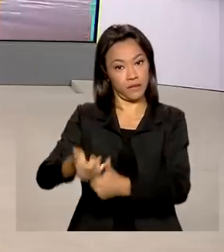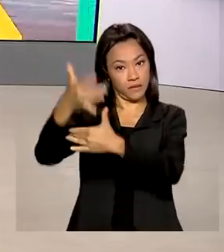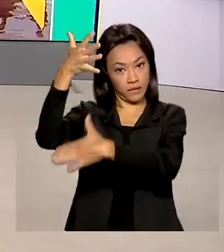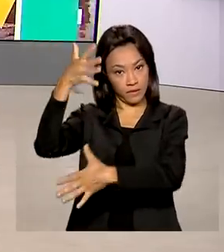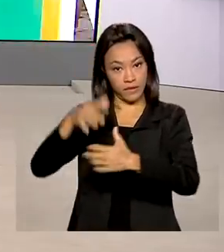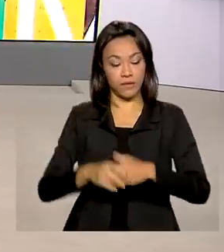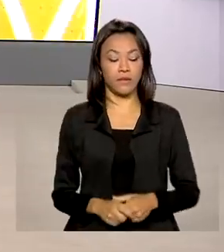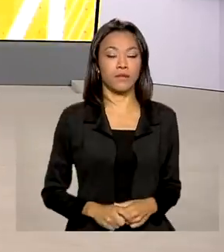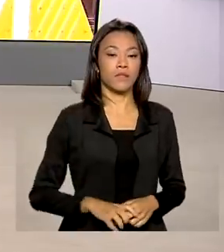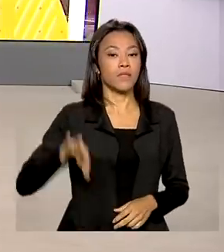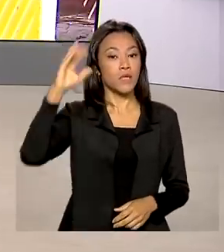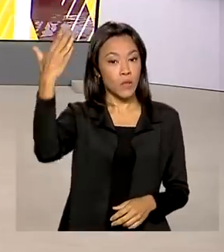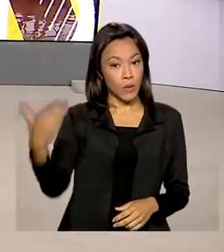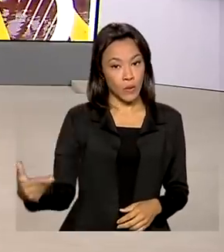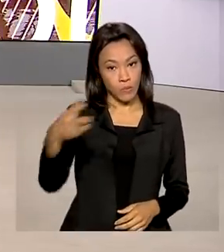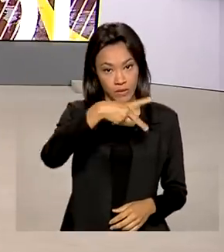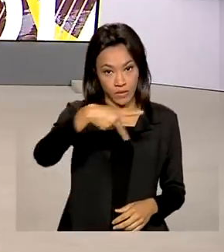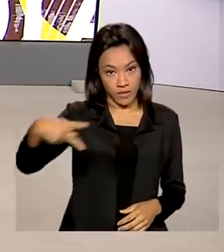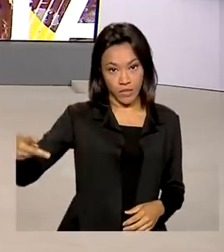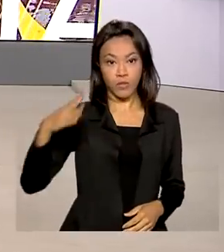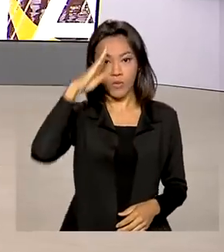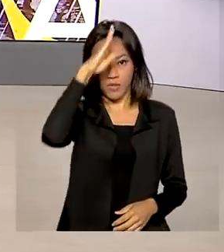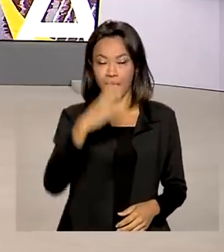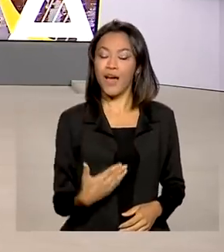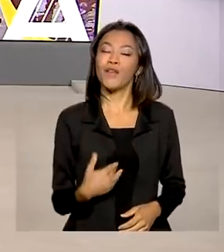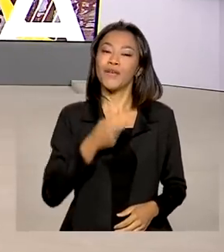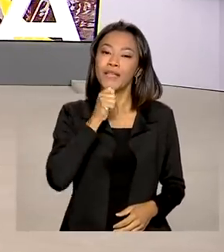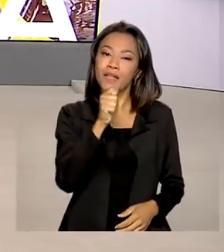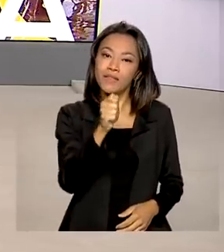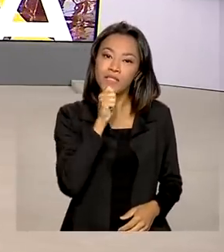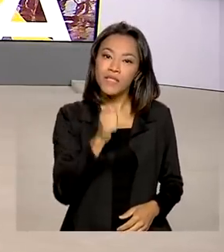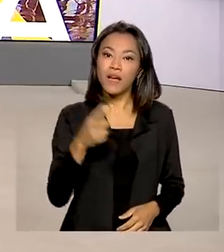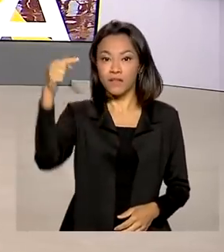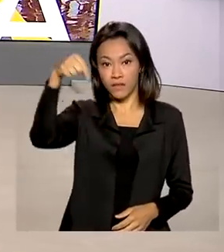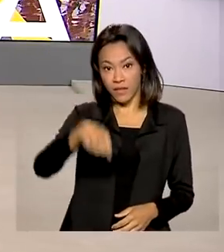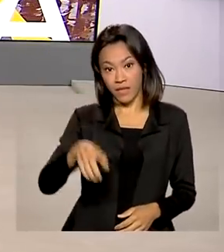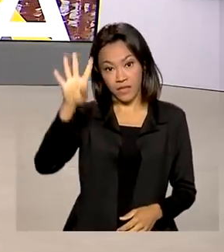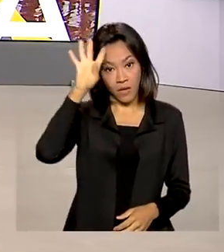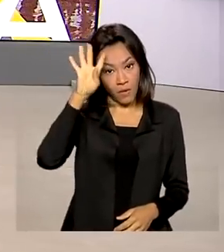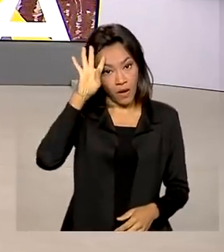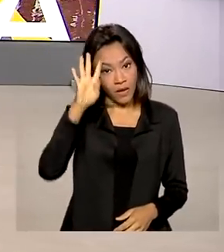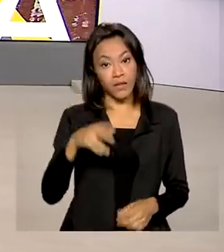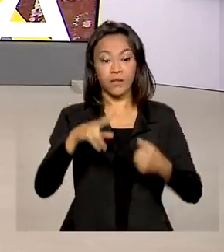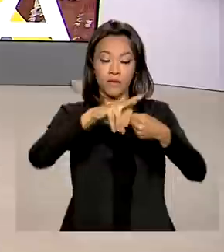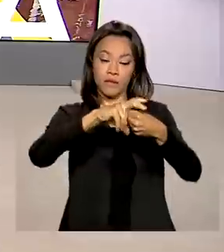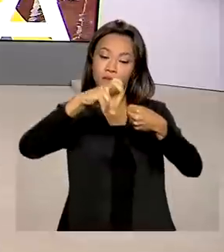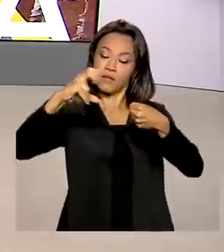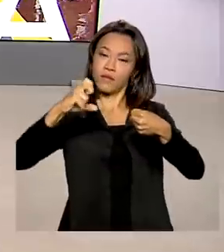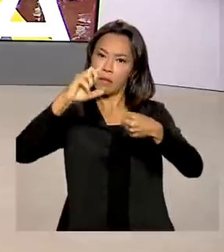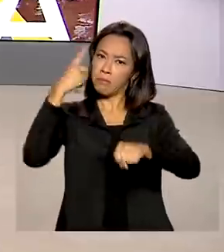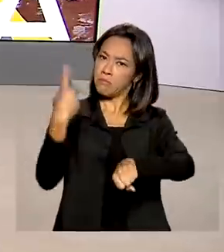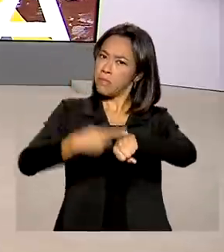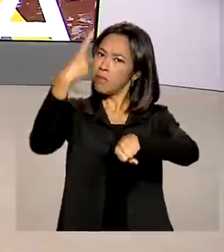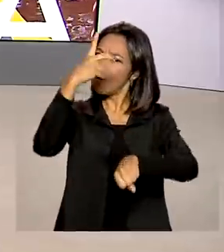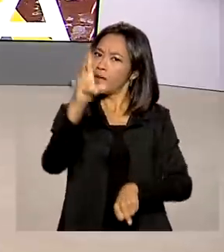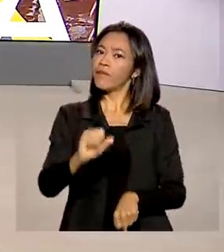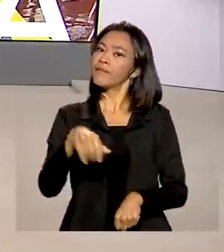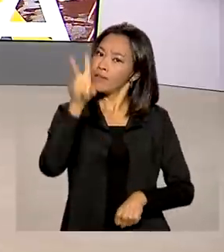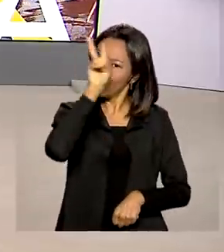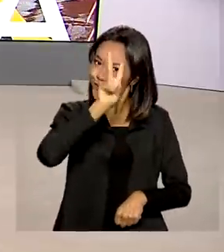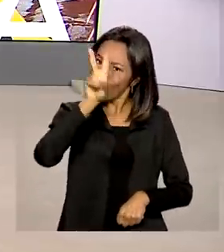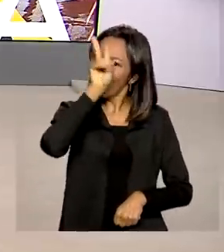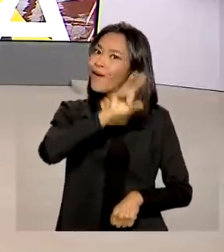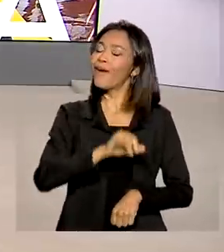e o presidente Jair bolsonaro foi o entrevistado desta quarta-feira do programa de rádio A Voz do Brasil foi a primeira vez na história